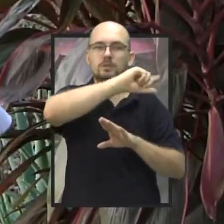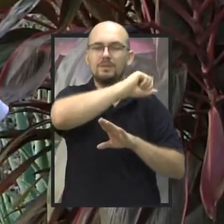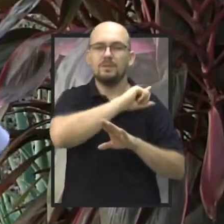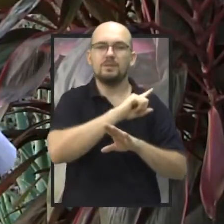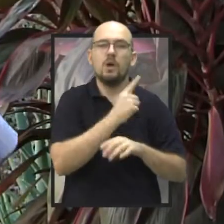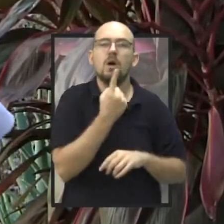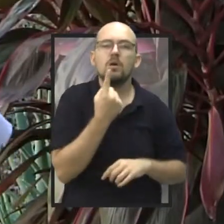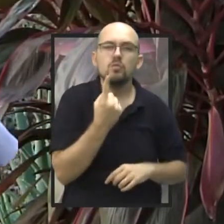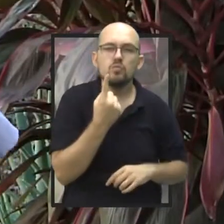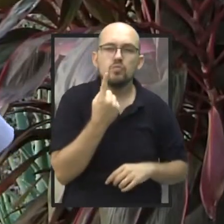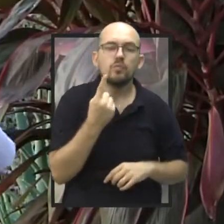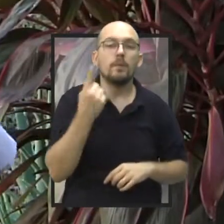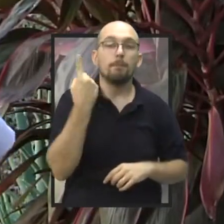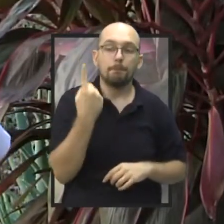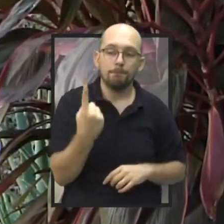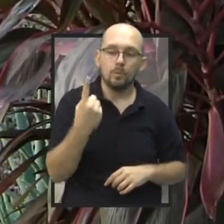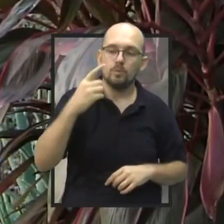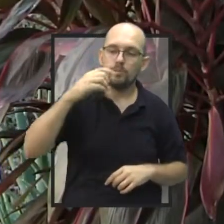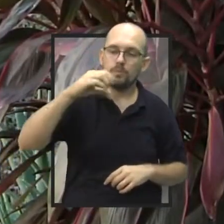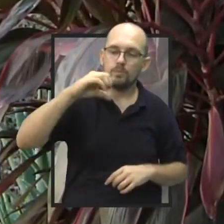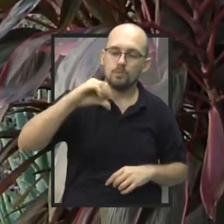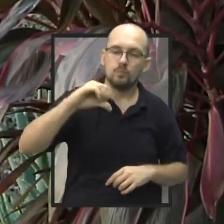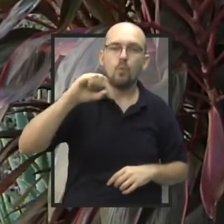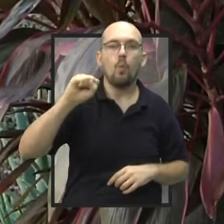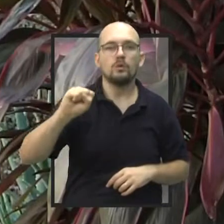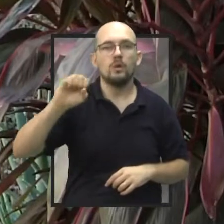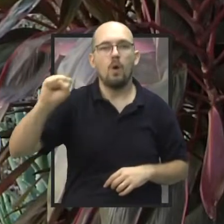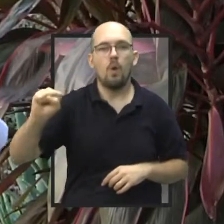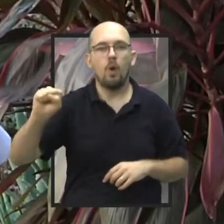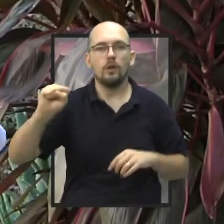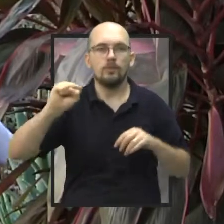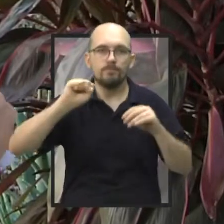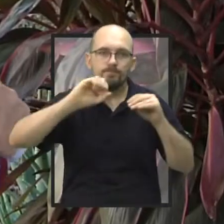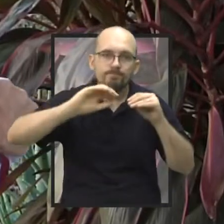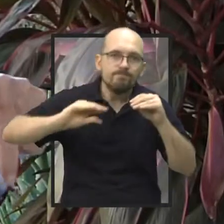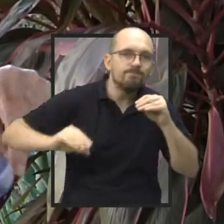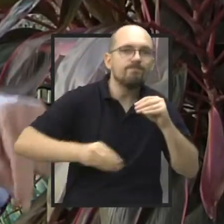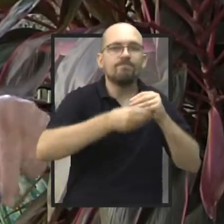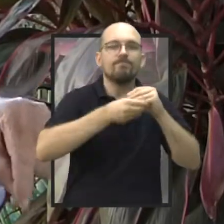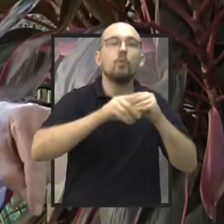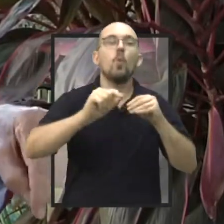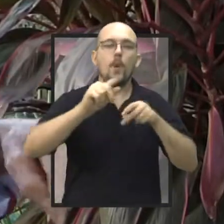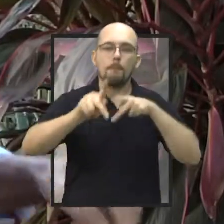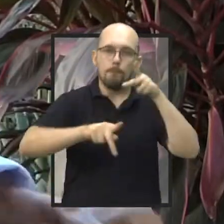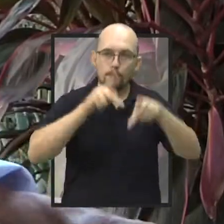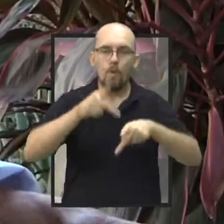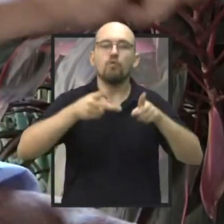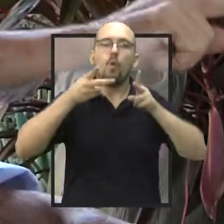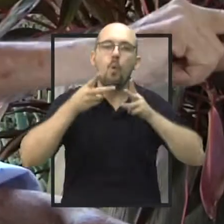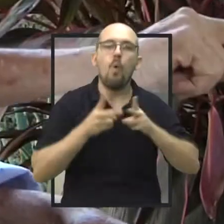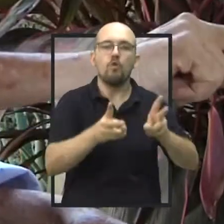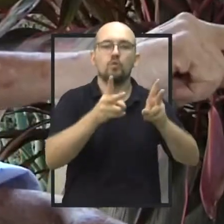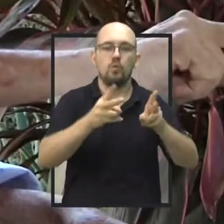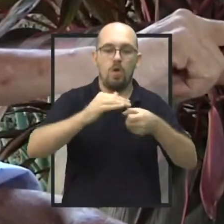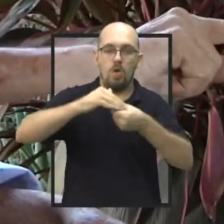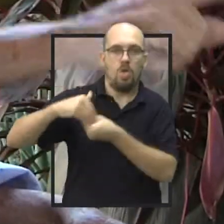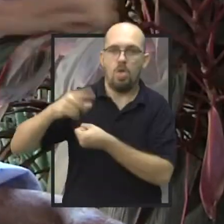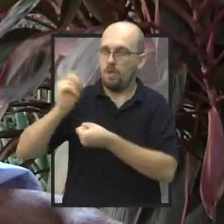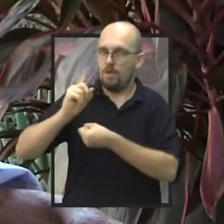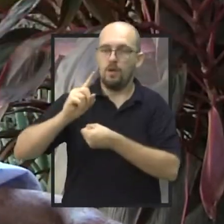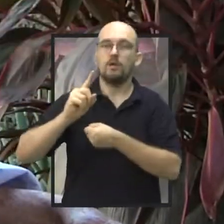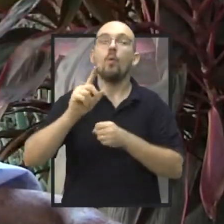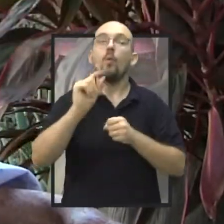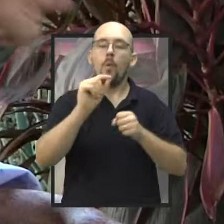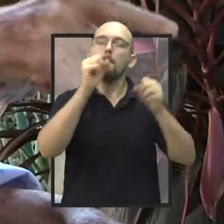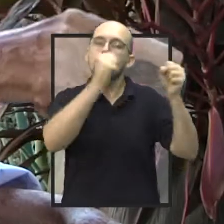exceto a Constituição de 1988. Essa não. Essa diz: você pode, o